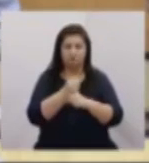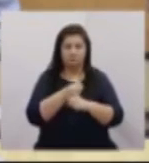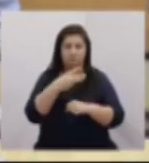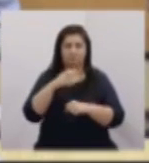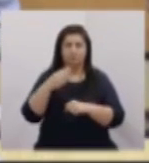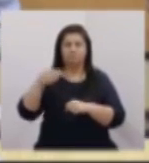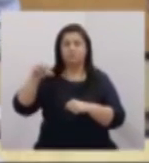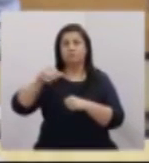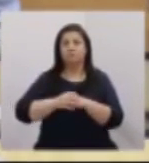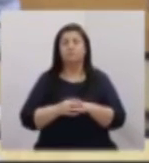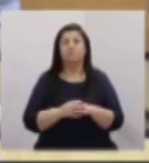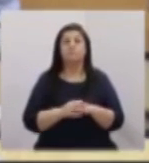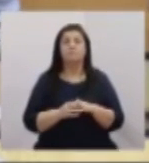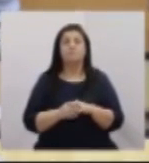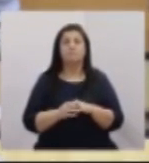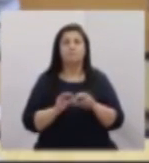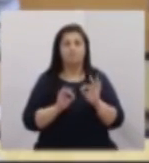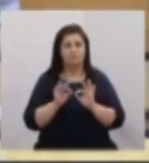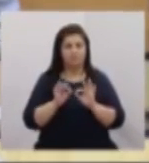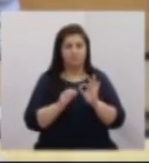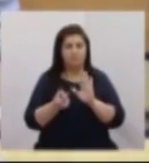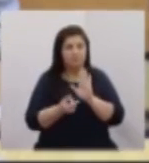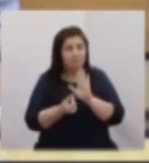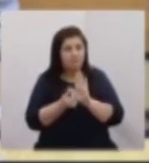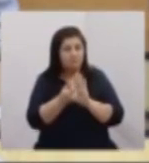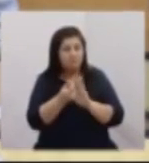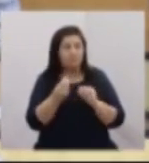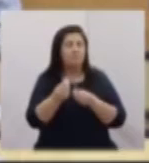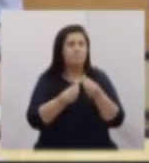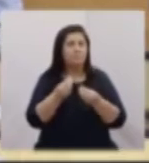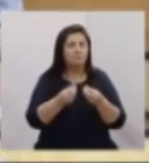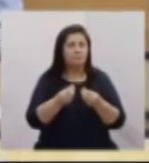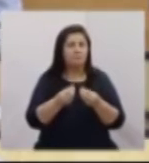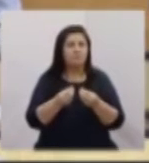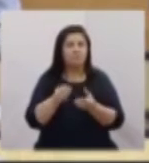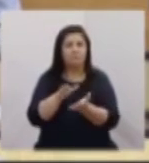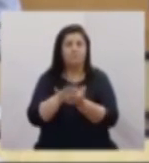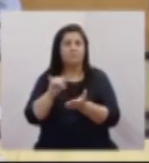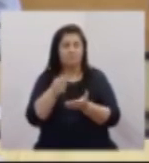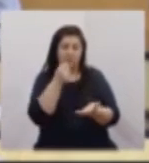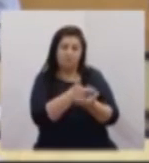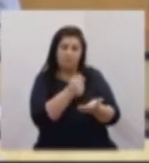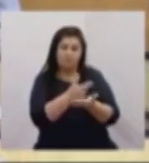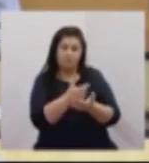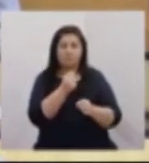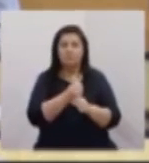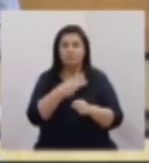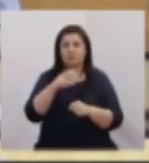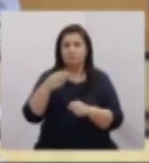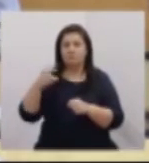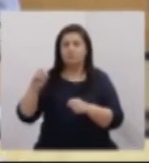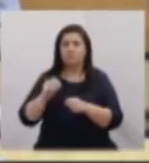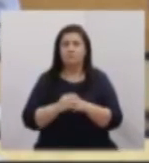27/9/2019, que estima a receita e fixa a despesa do município de Jacareí para exercício 2020, no Boletim Oficial